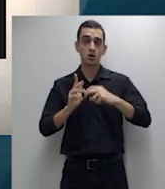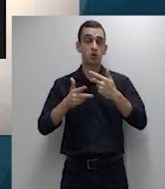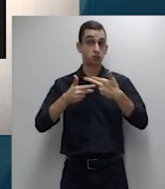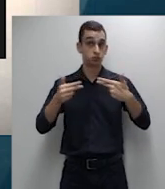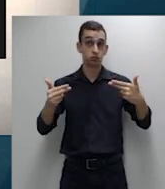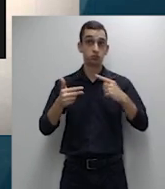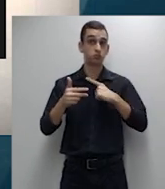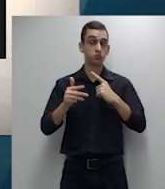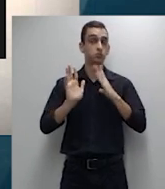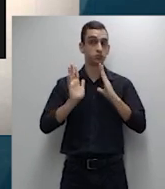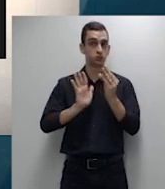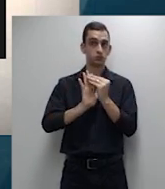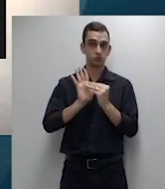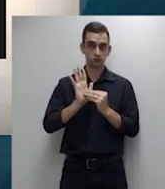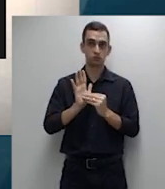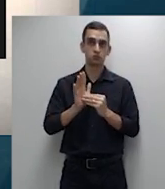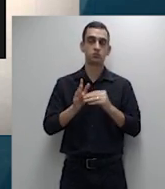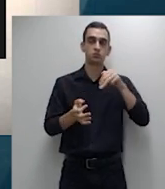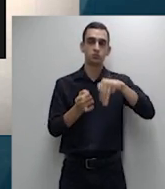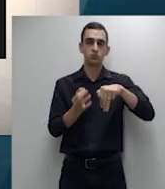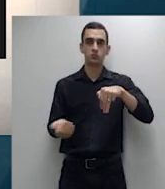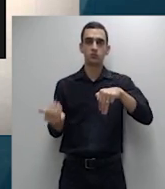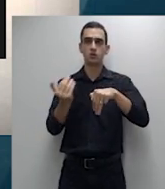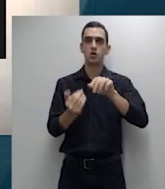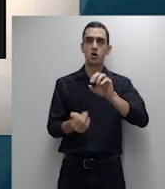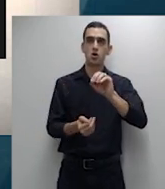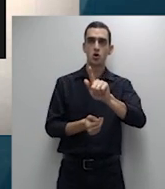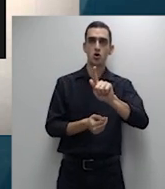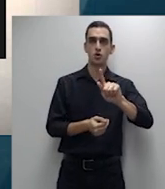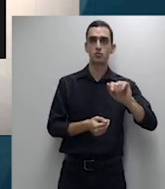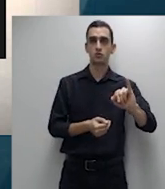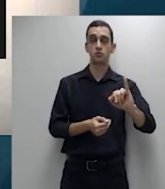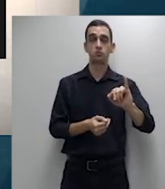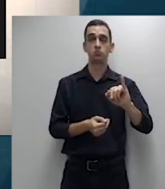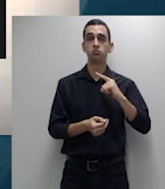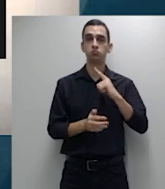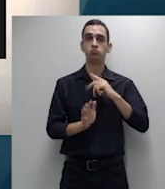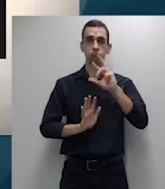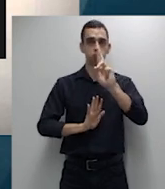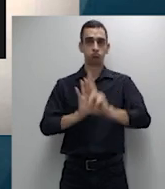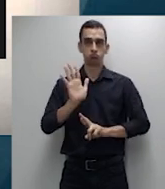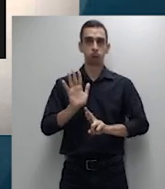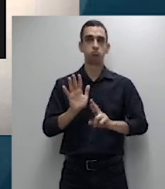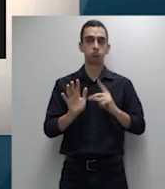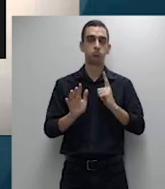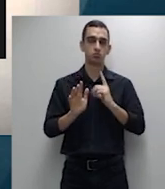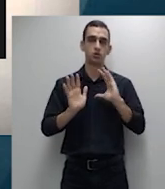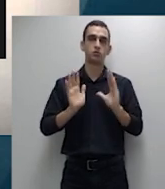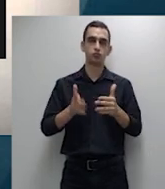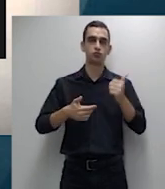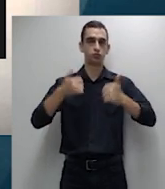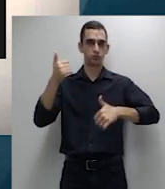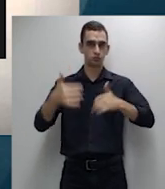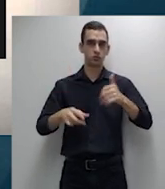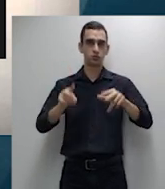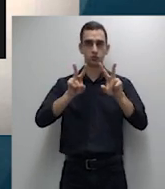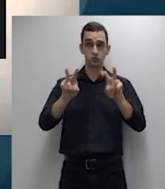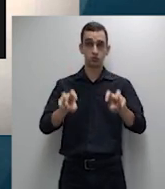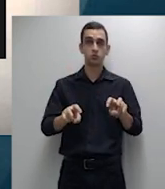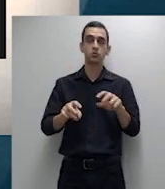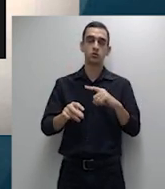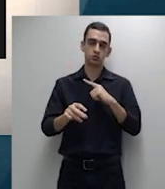palavras do ministro og Fernandes o relator expe 977 1205 São Paulo advogado